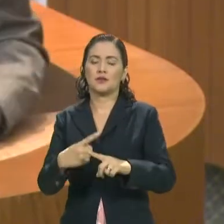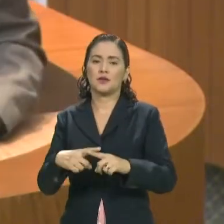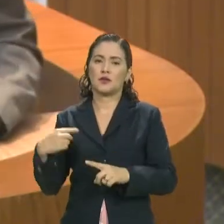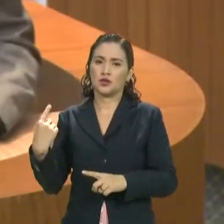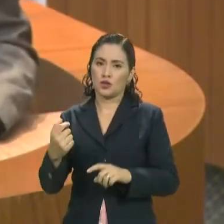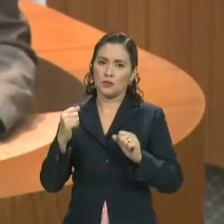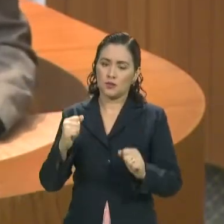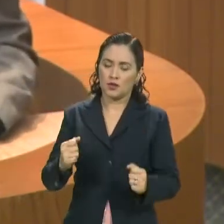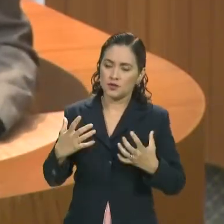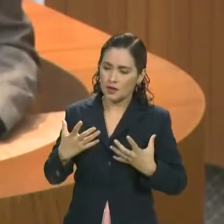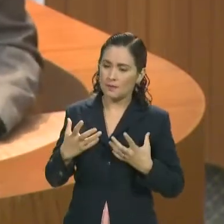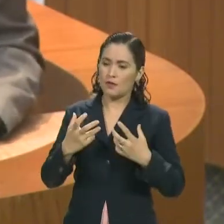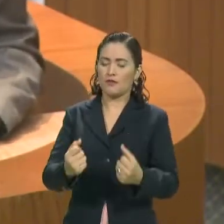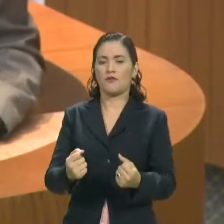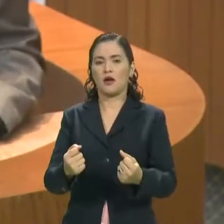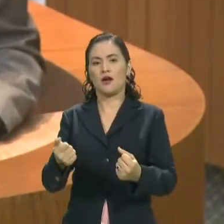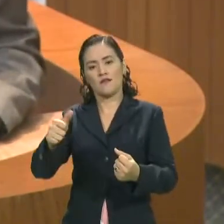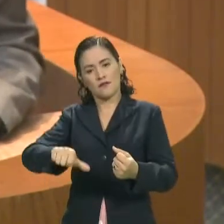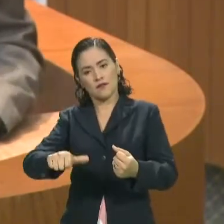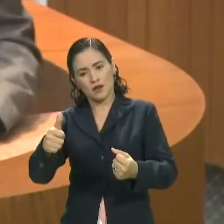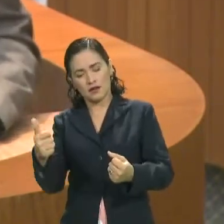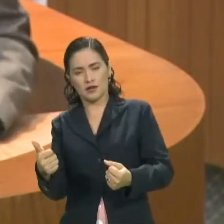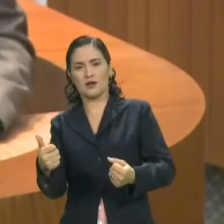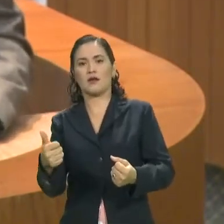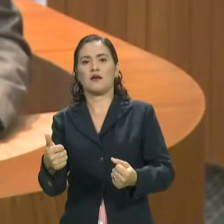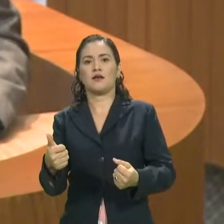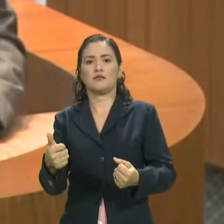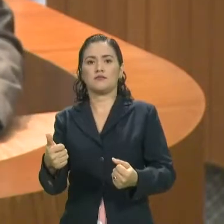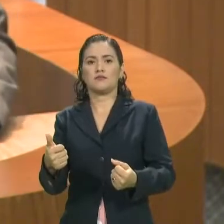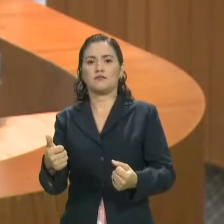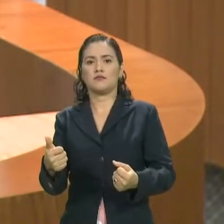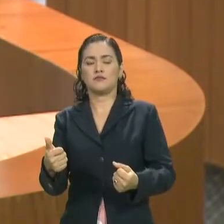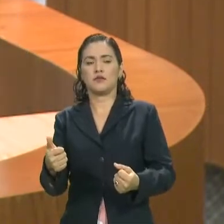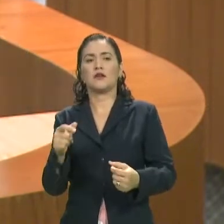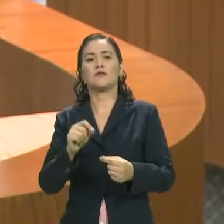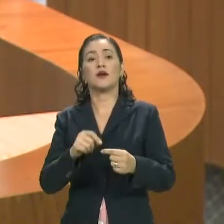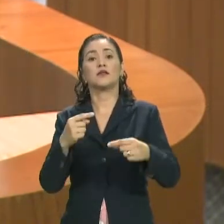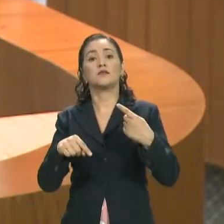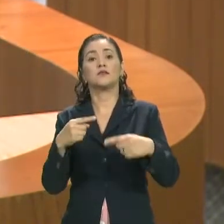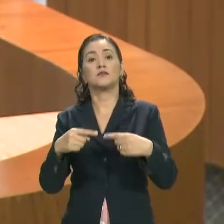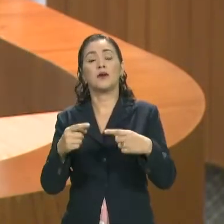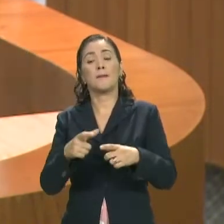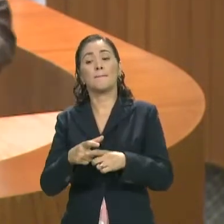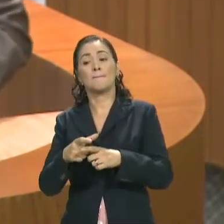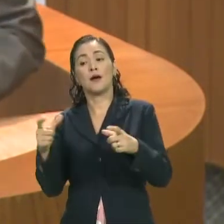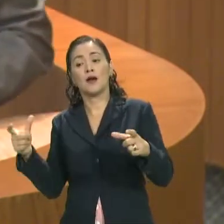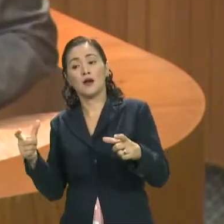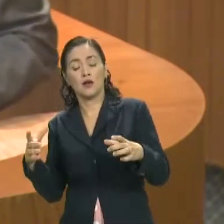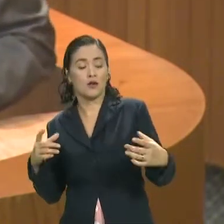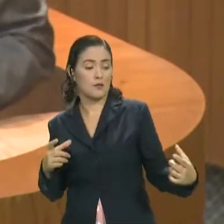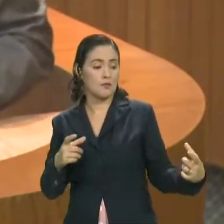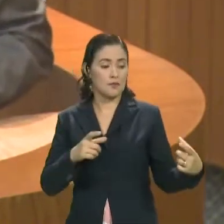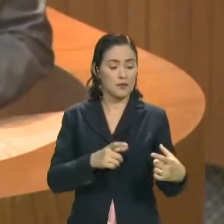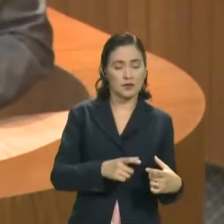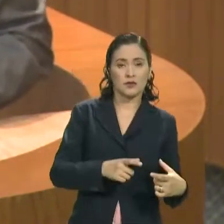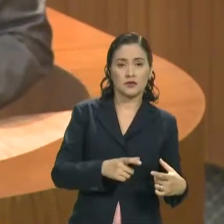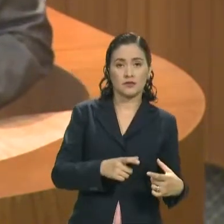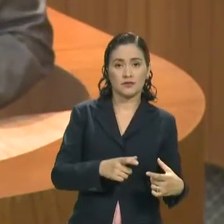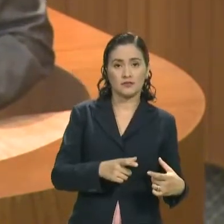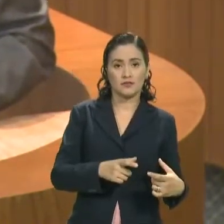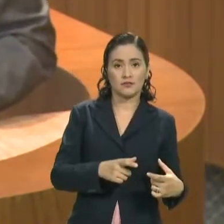nossas concepções, estabelecendo um debate entre maioria e minoria.